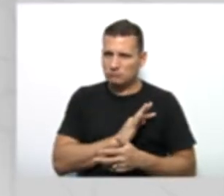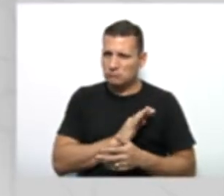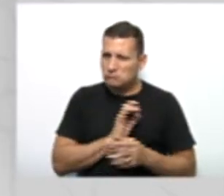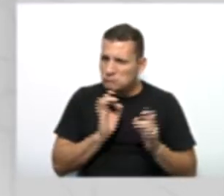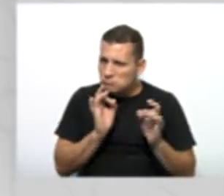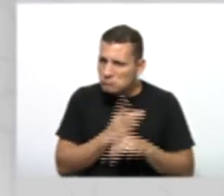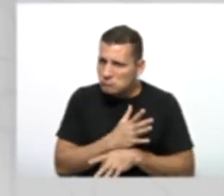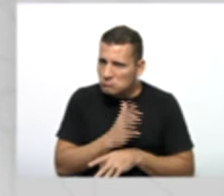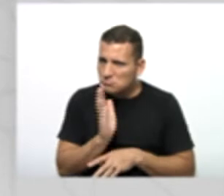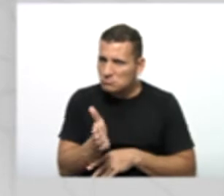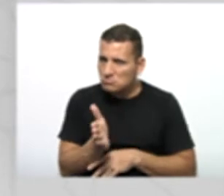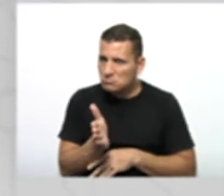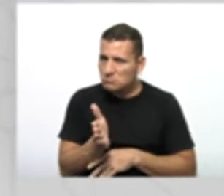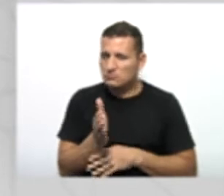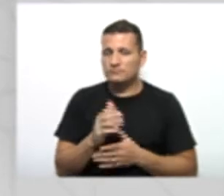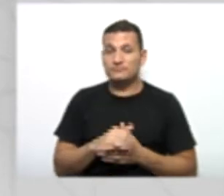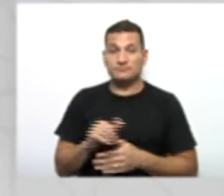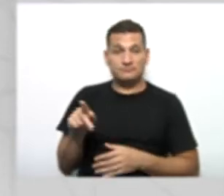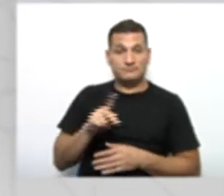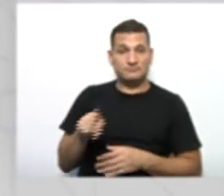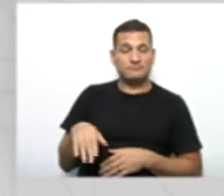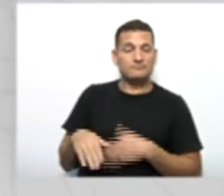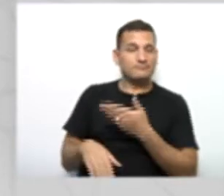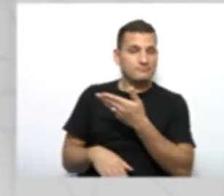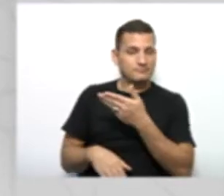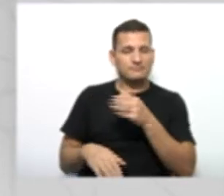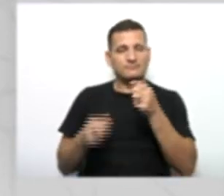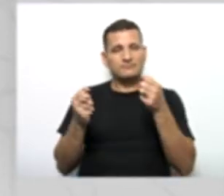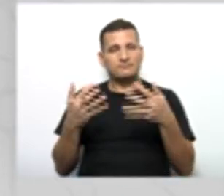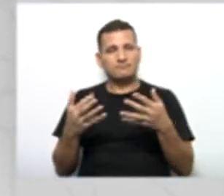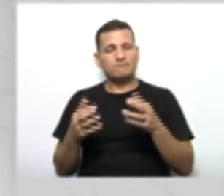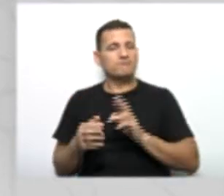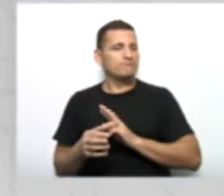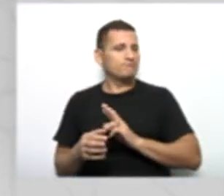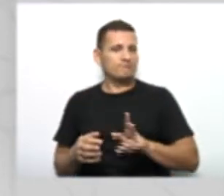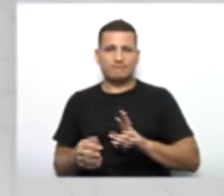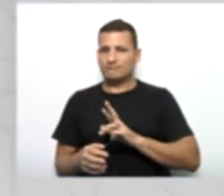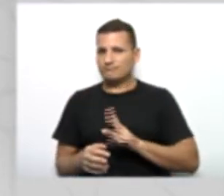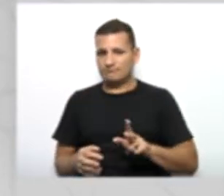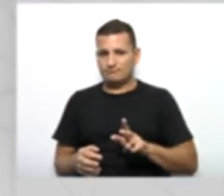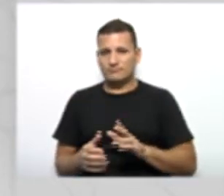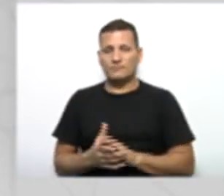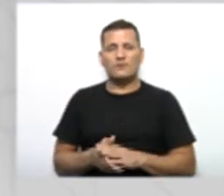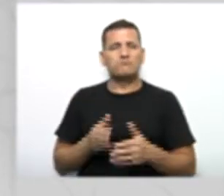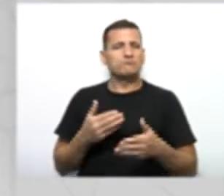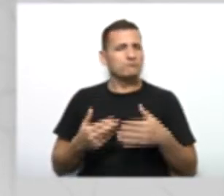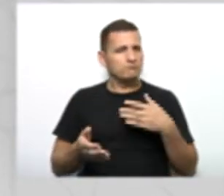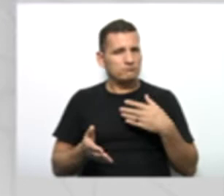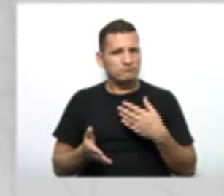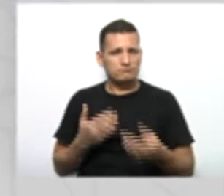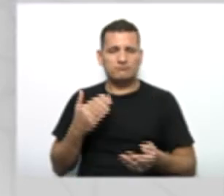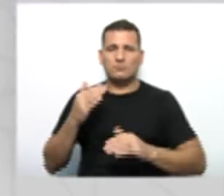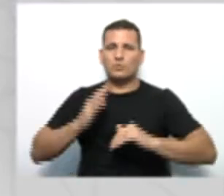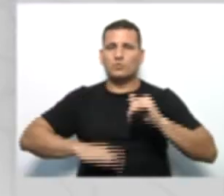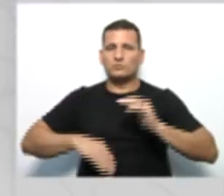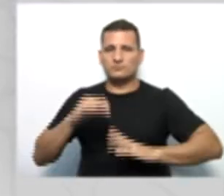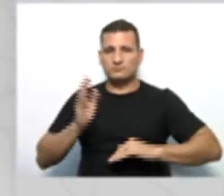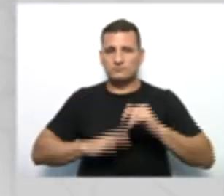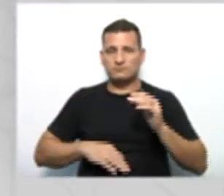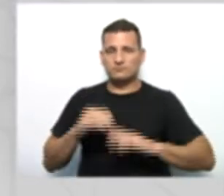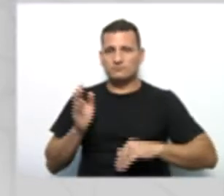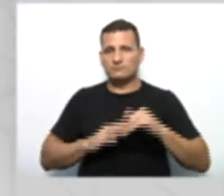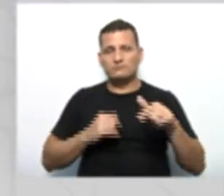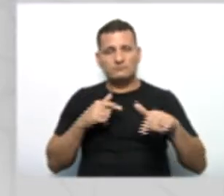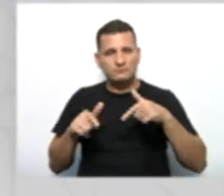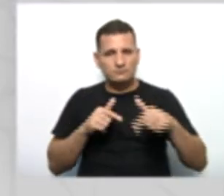suficientes? Como o professor Cássio lembrou, não são. Em qualquer profissão que a gente exerce, nos